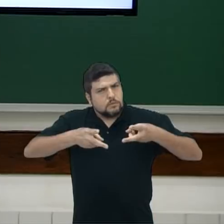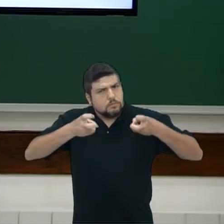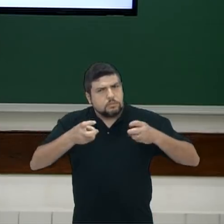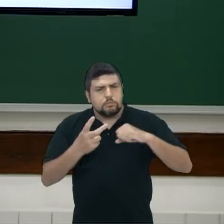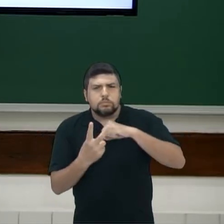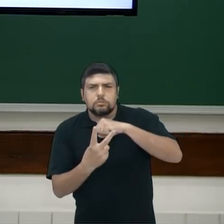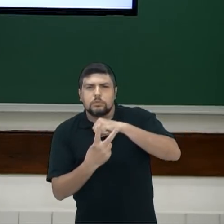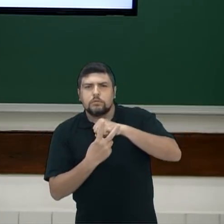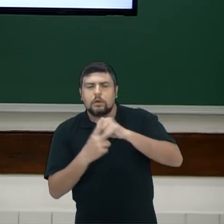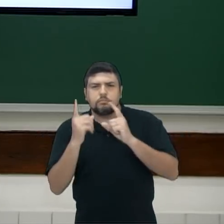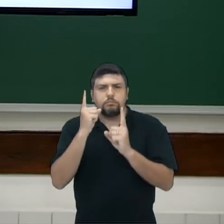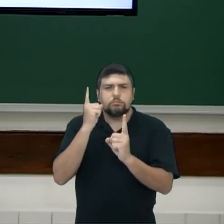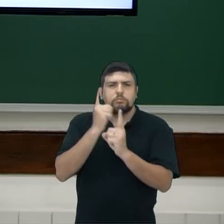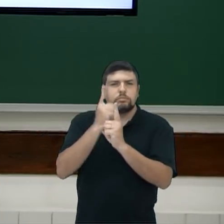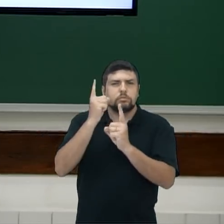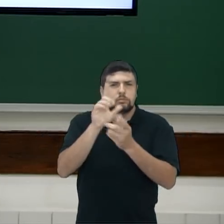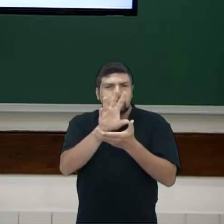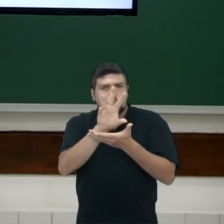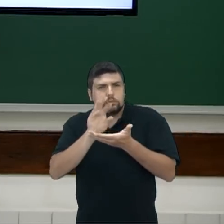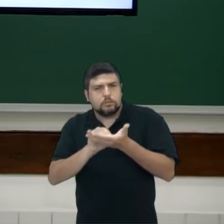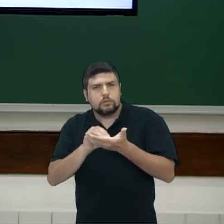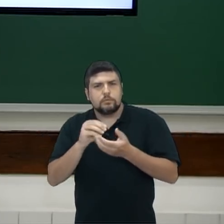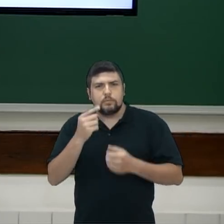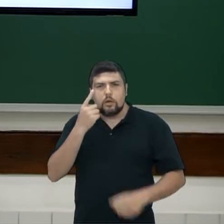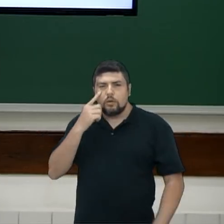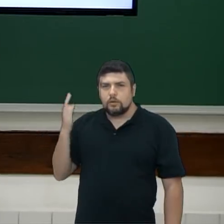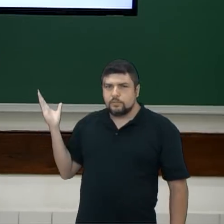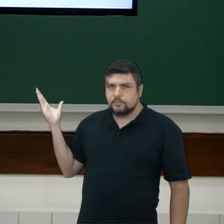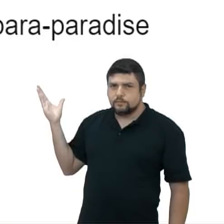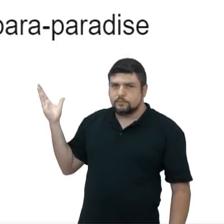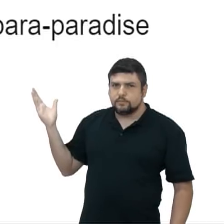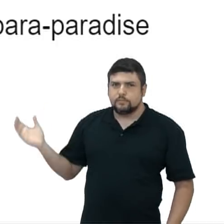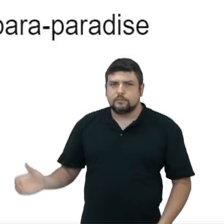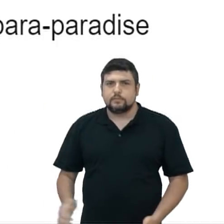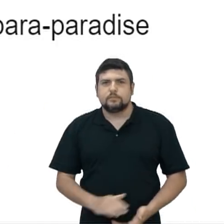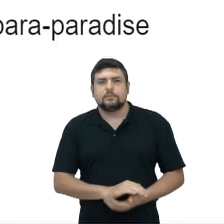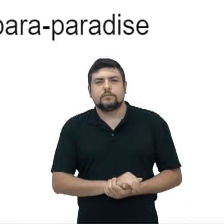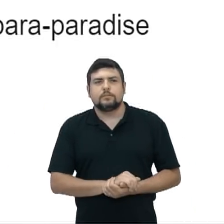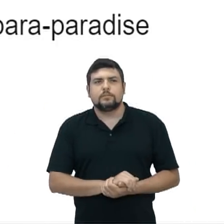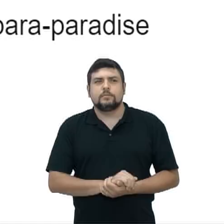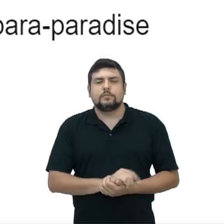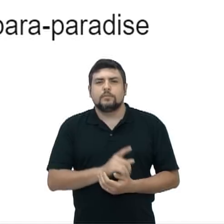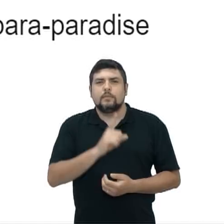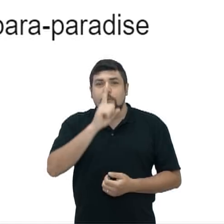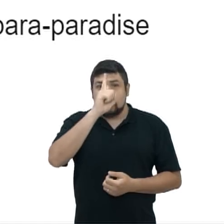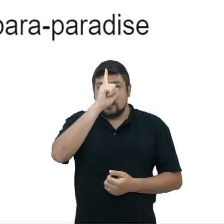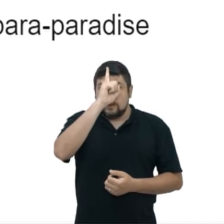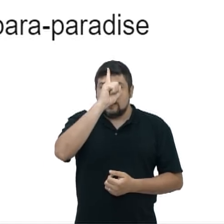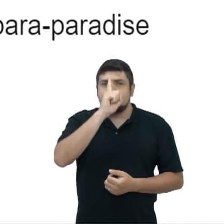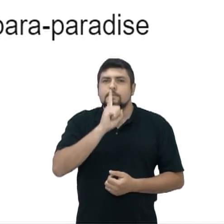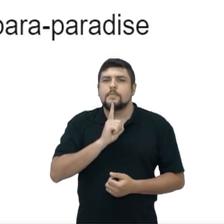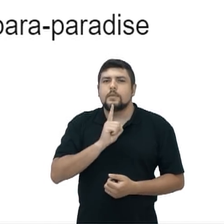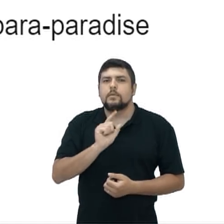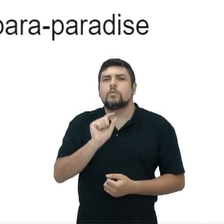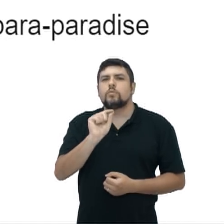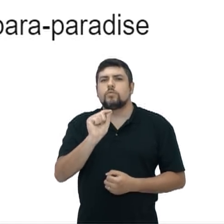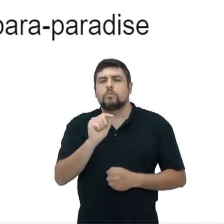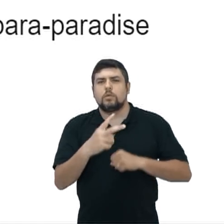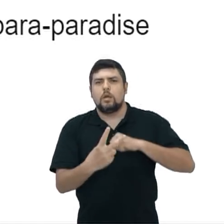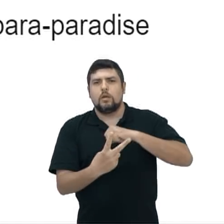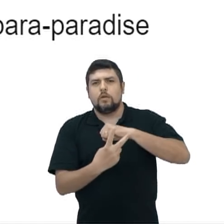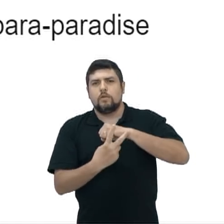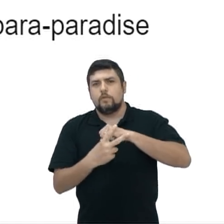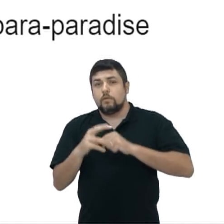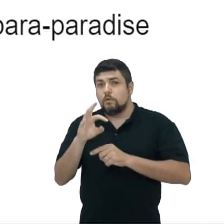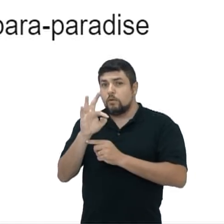Anotou no teu caderno? Como é que você fez? Vamos dar uma olhadinha então. Em amarelo eu tenho o verbo to be no